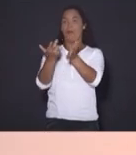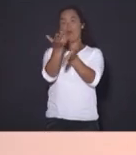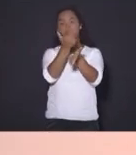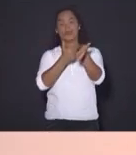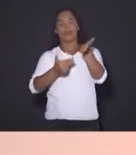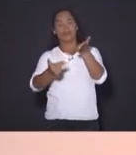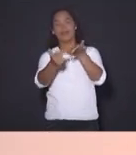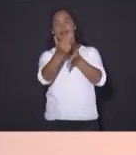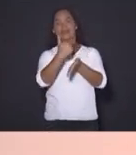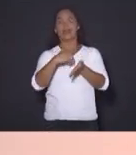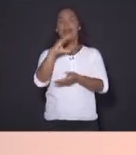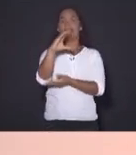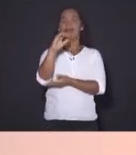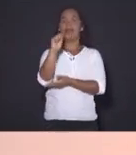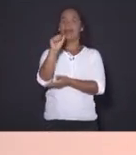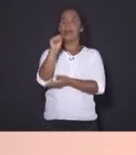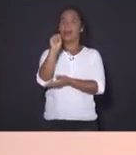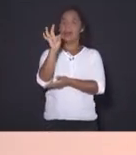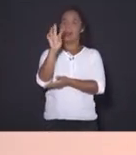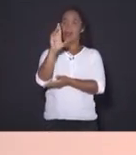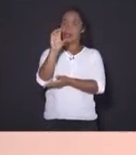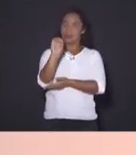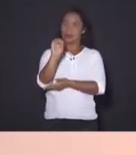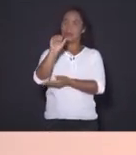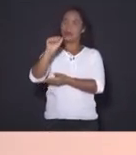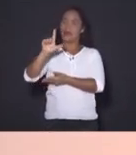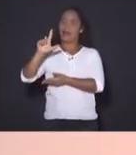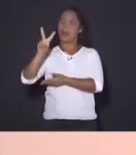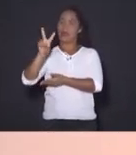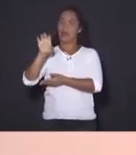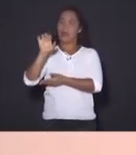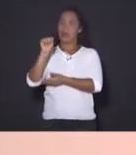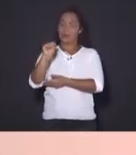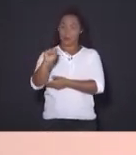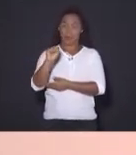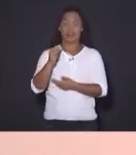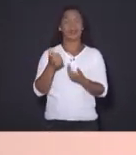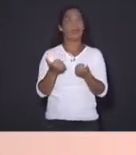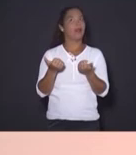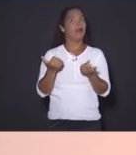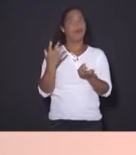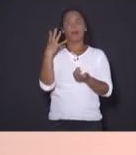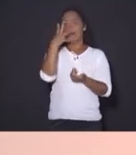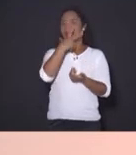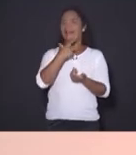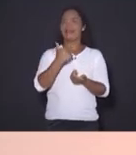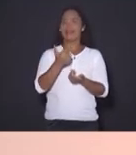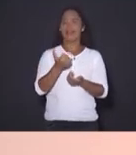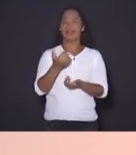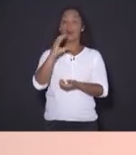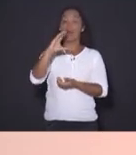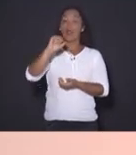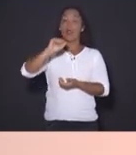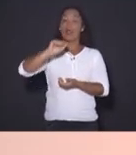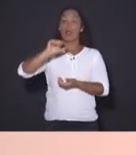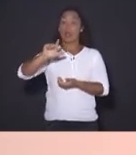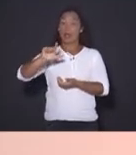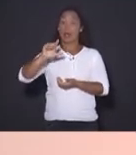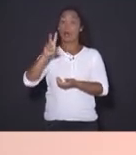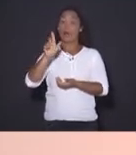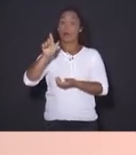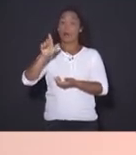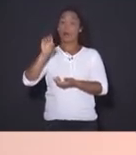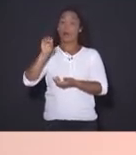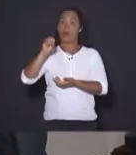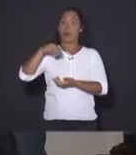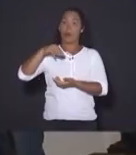é o sentido nesse gesto é k é k women sexual homens cau gomez é o sentido nesse